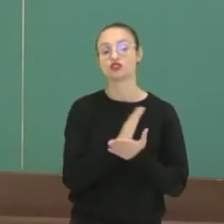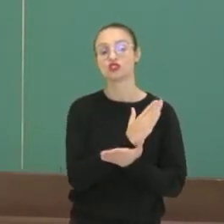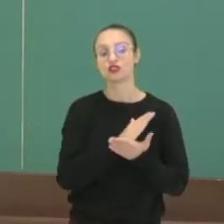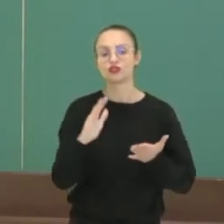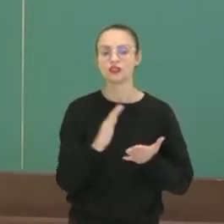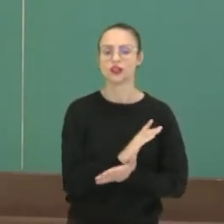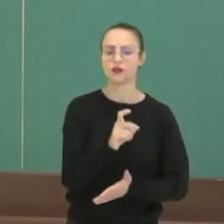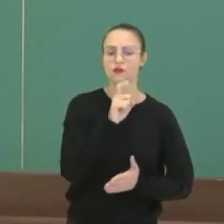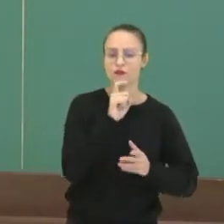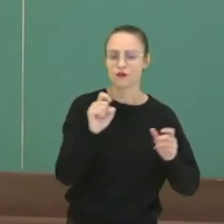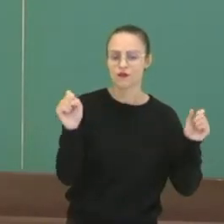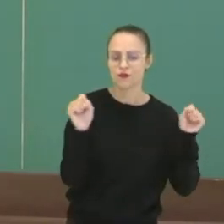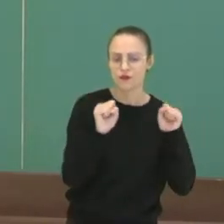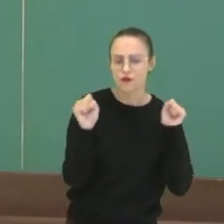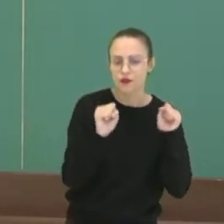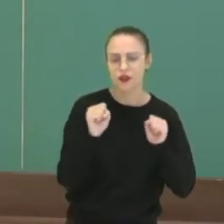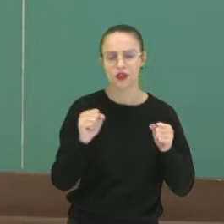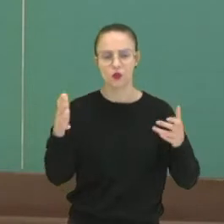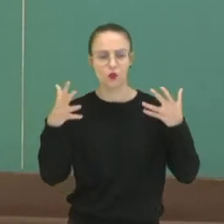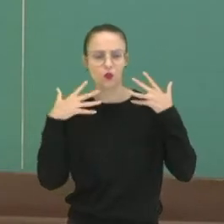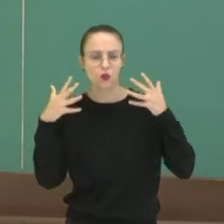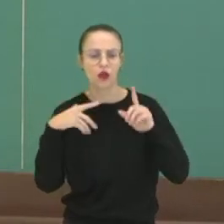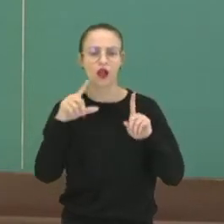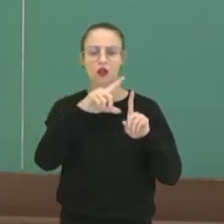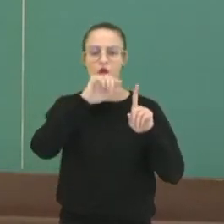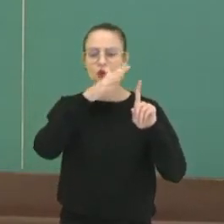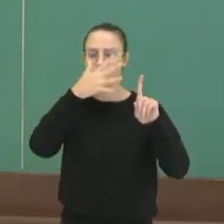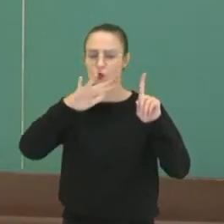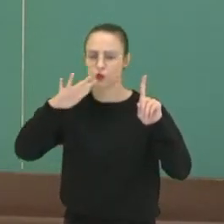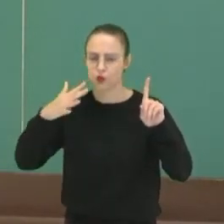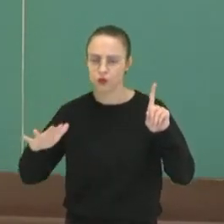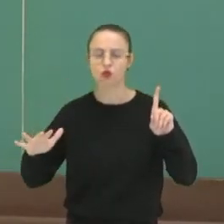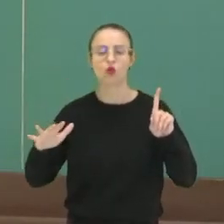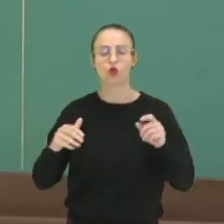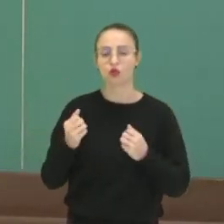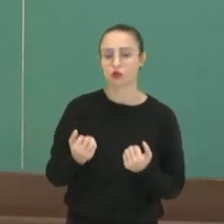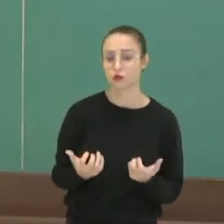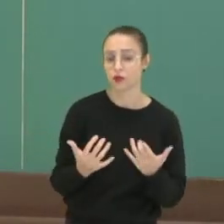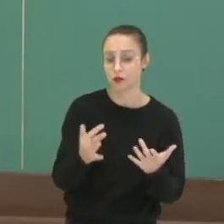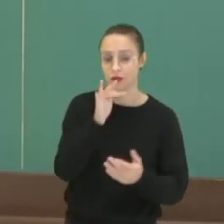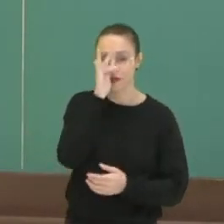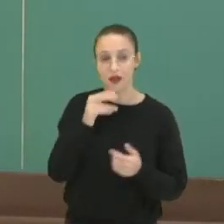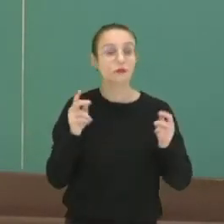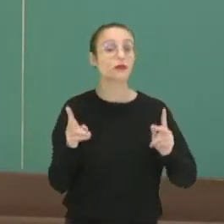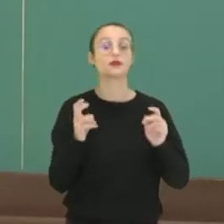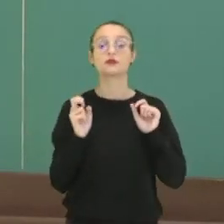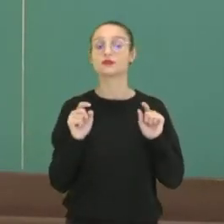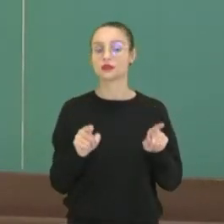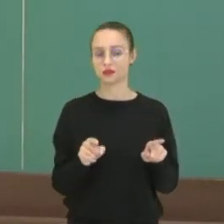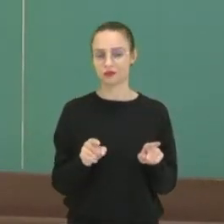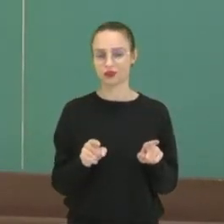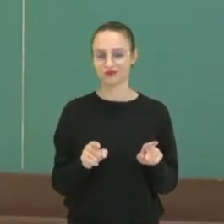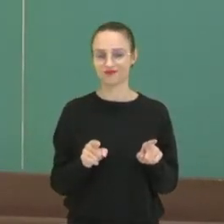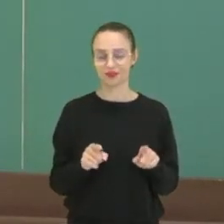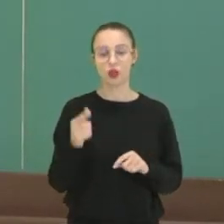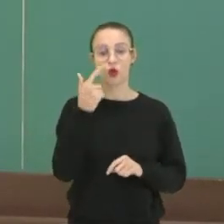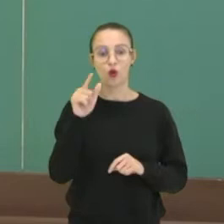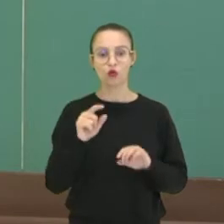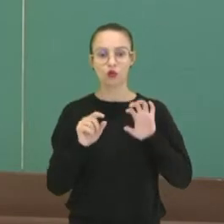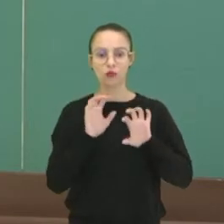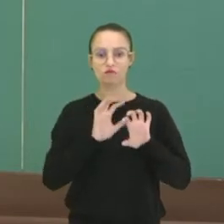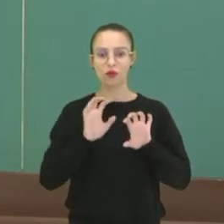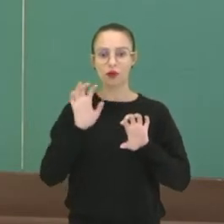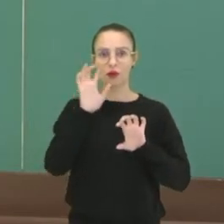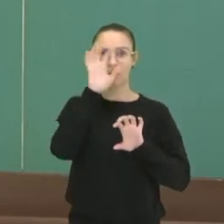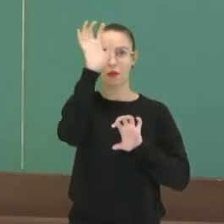das estações. A gente sabe quando chega o outono, sabe quando é inverno, é perceptível. Em outras regiões do